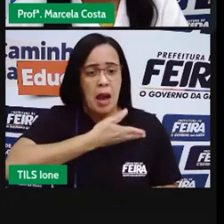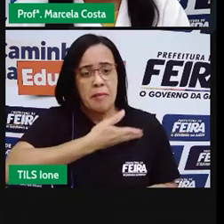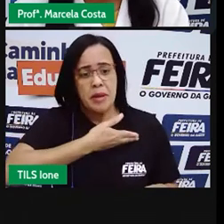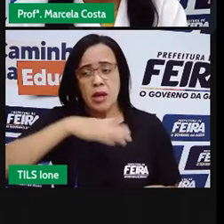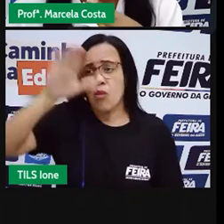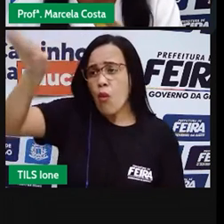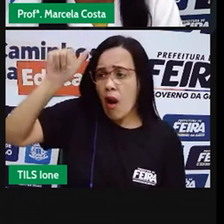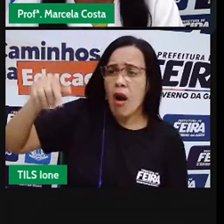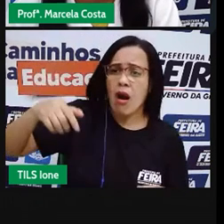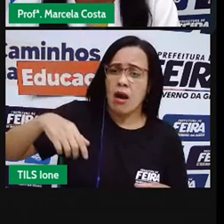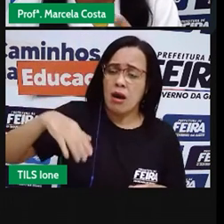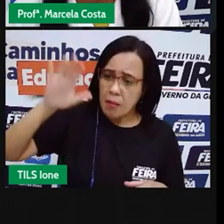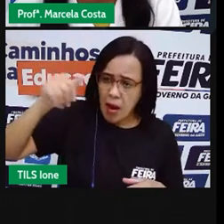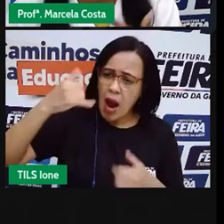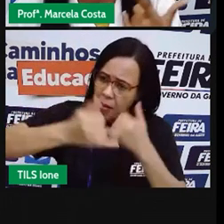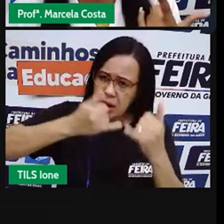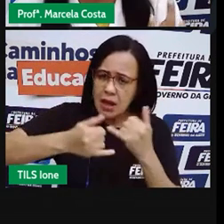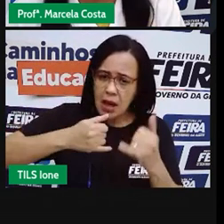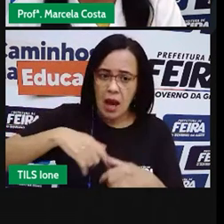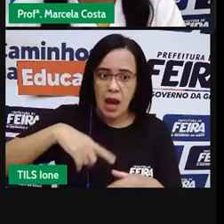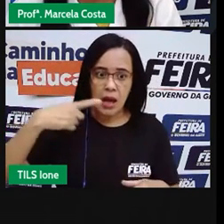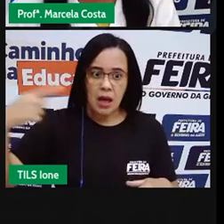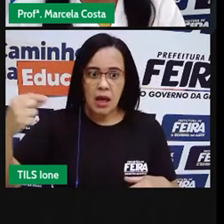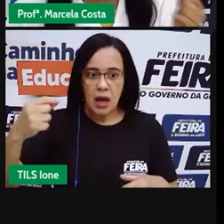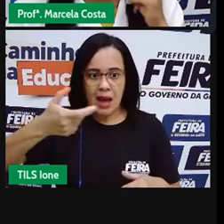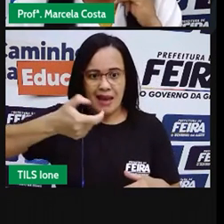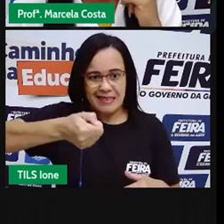Angry Birds obrigado